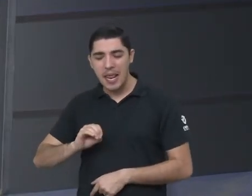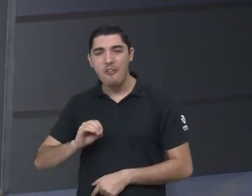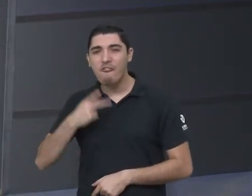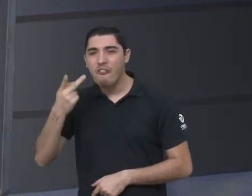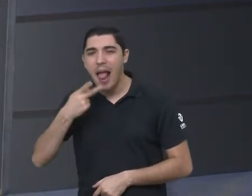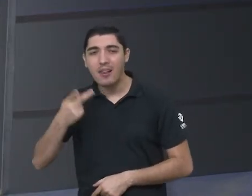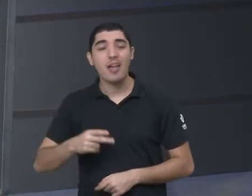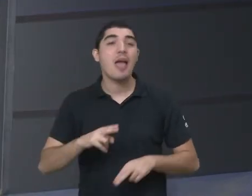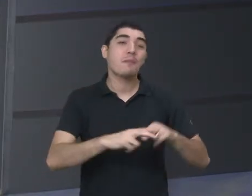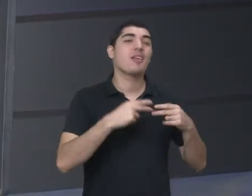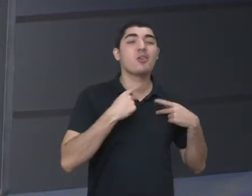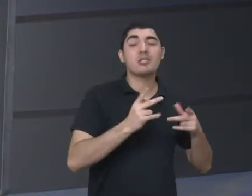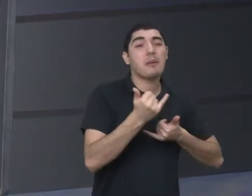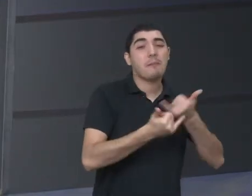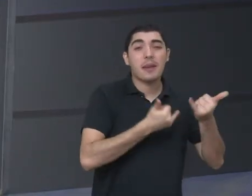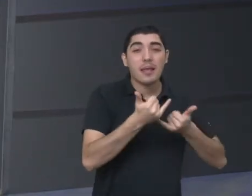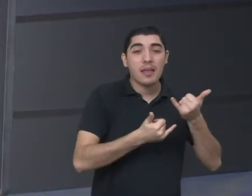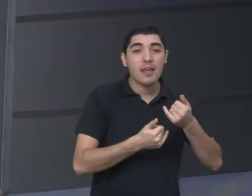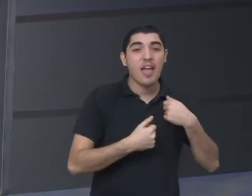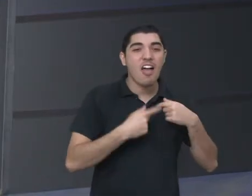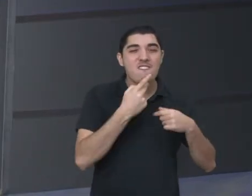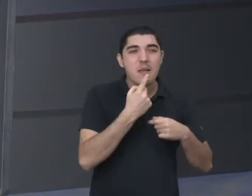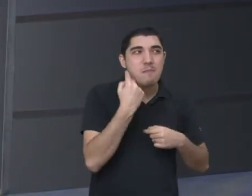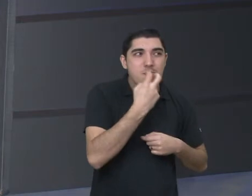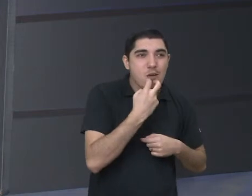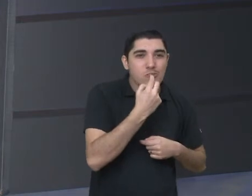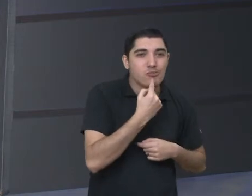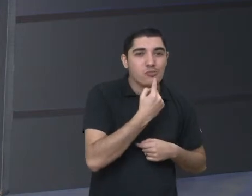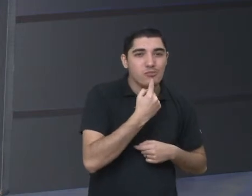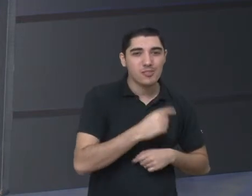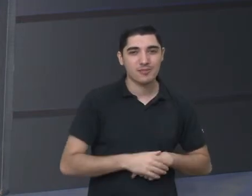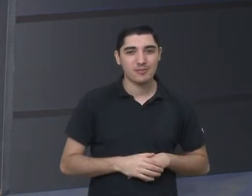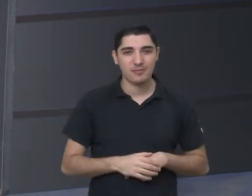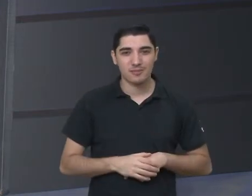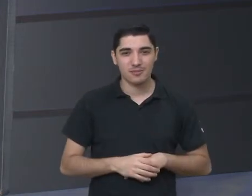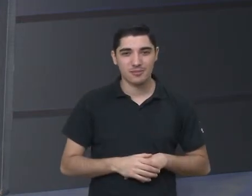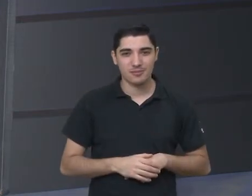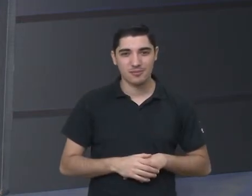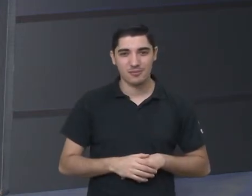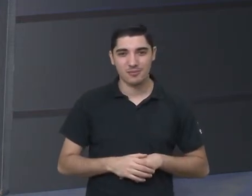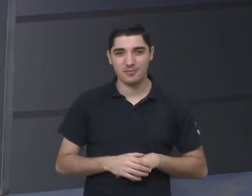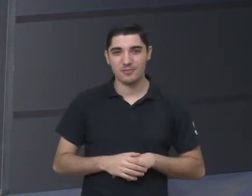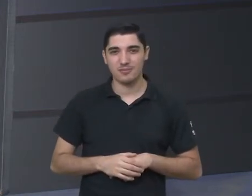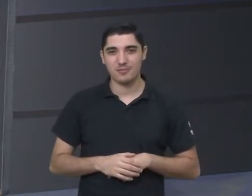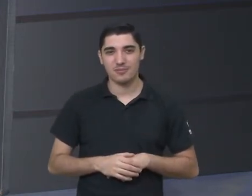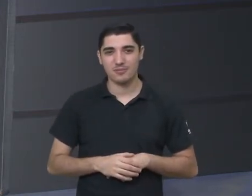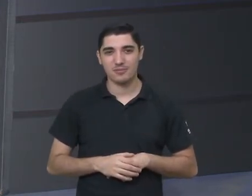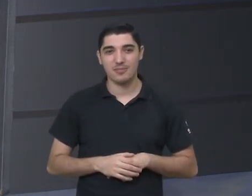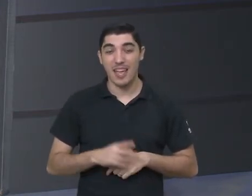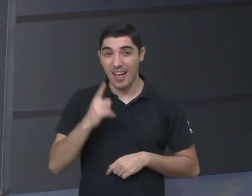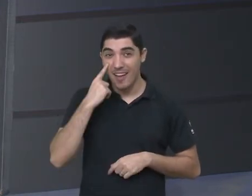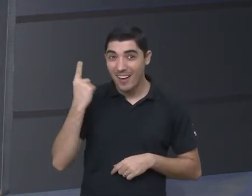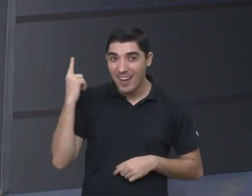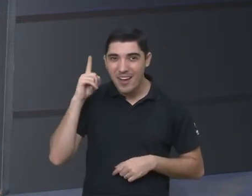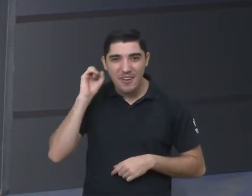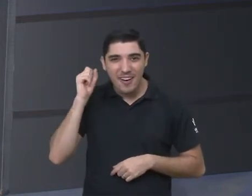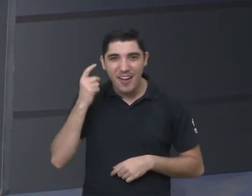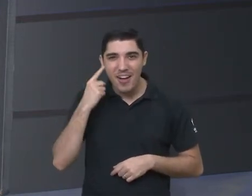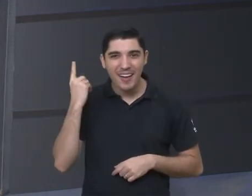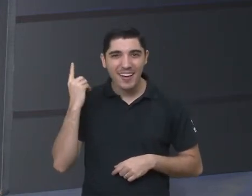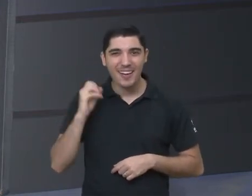1980, se não me engano. 79, entre Fluminense lá no Maracanã e o Corinthians, que a torcida corintiana invadiu o Rio de